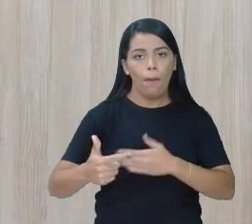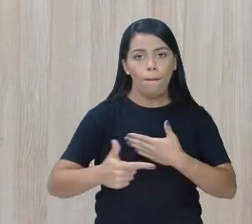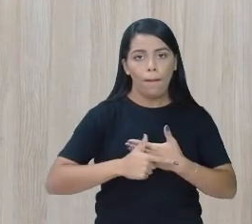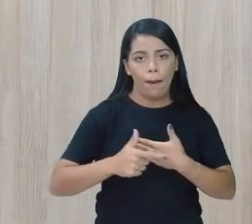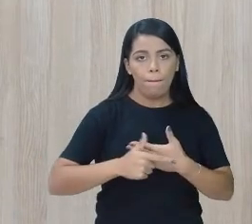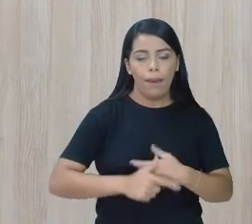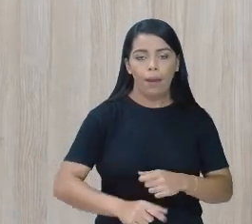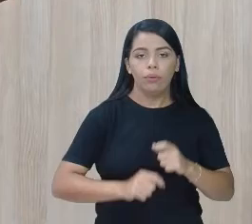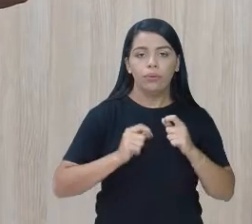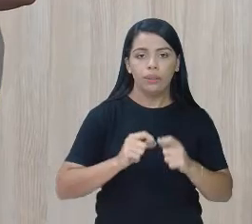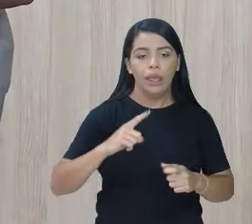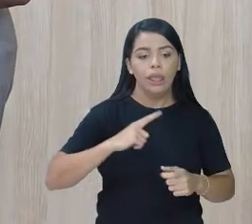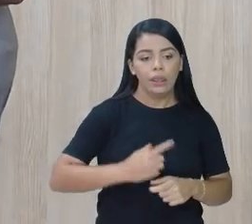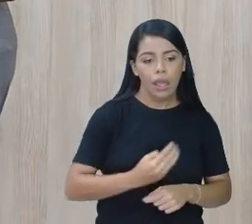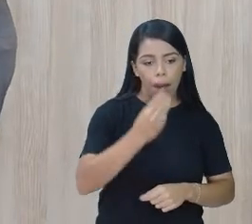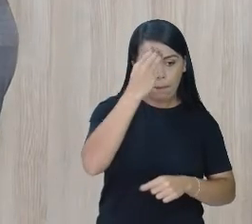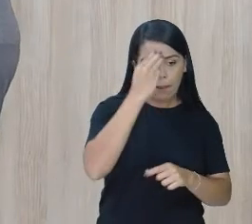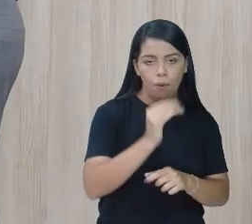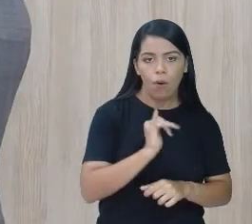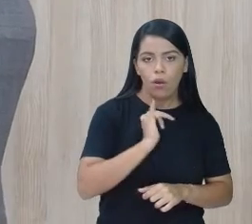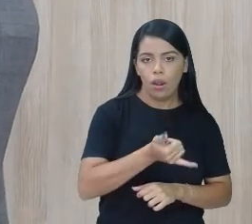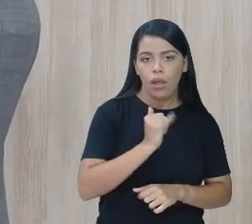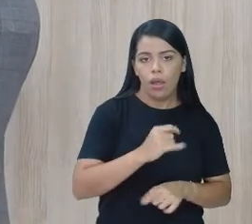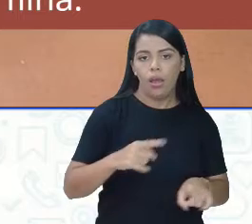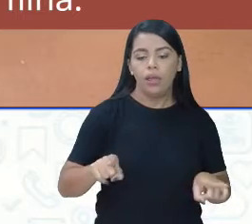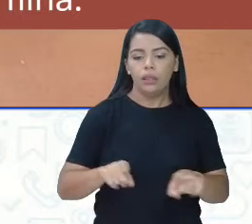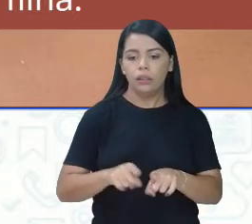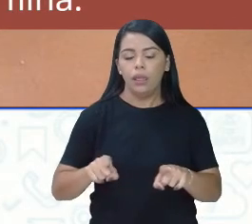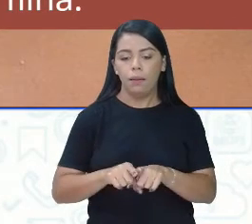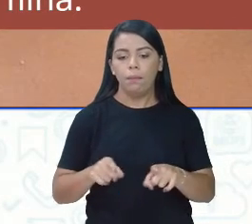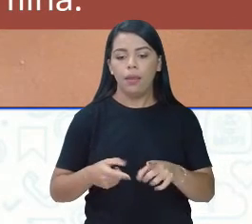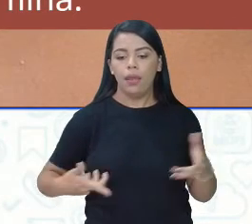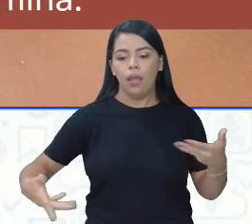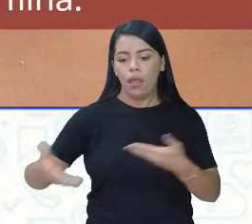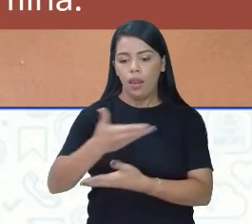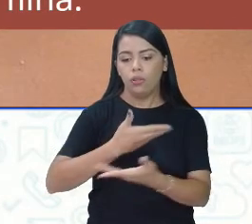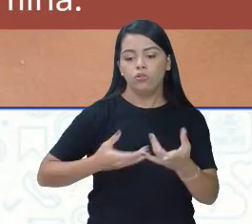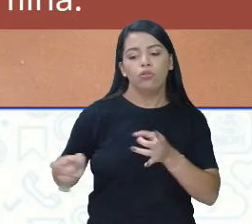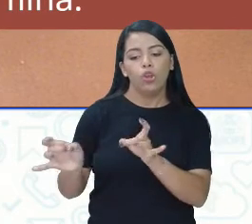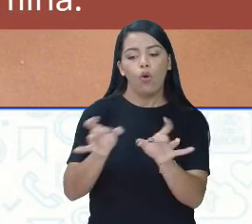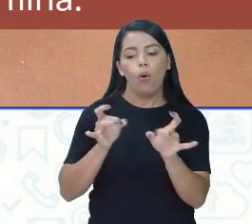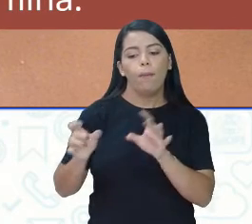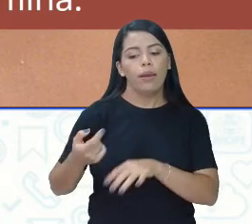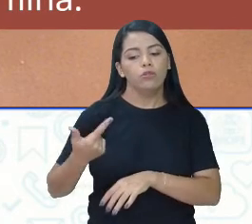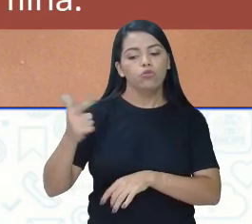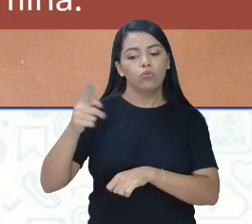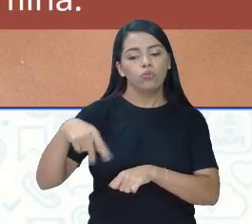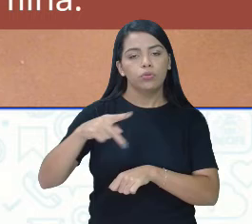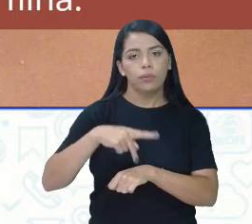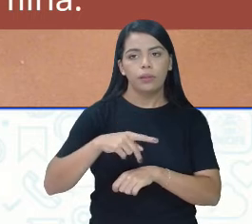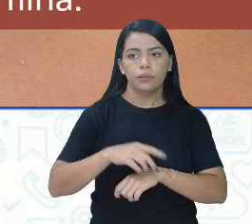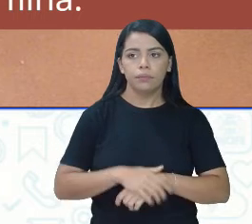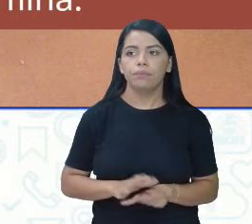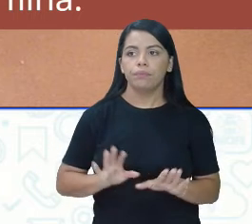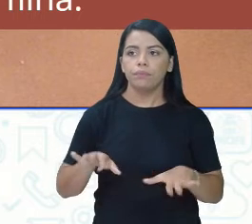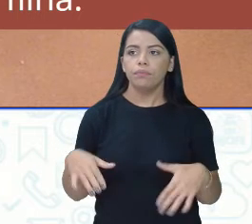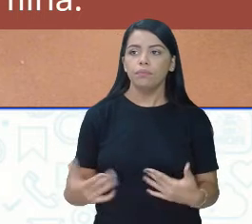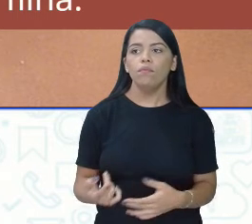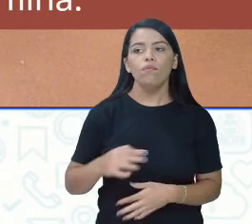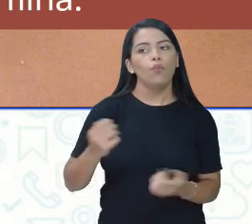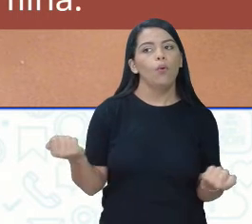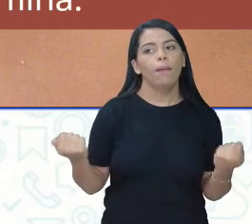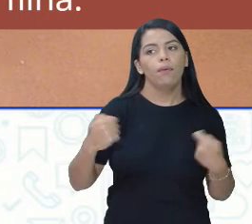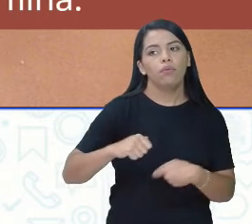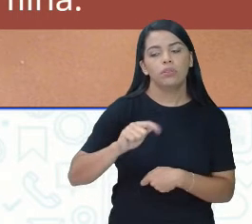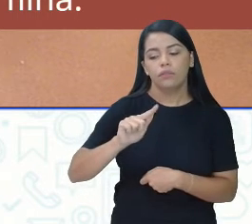com outros lugares. Não é possível se tornar griote, só se nasce assim. E o sangue é